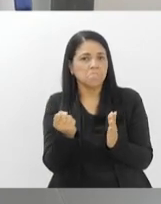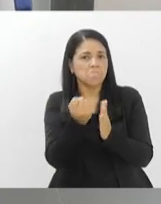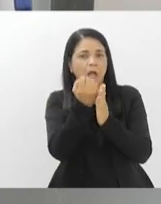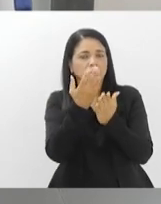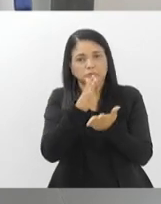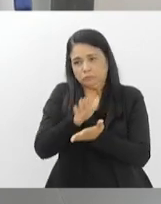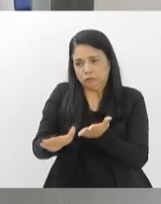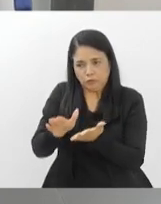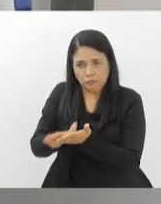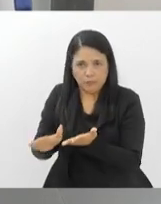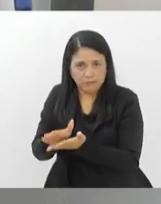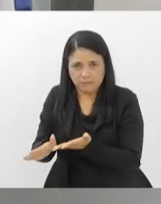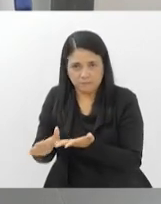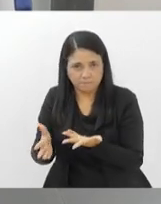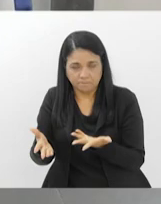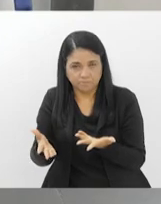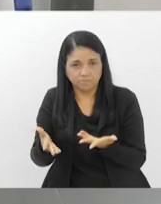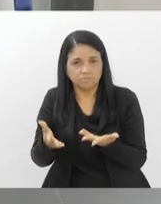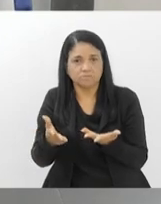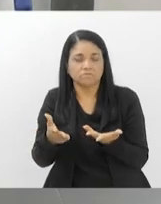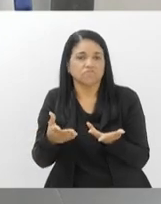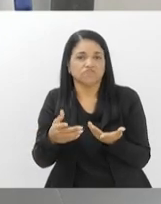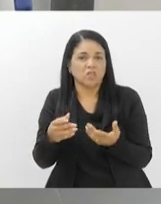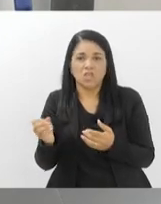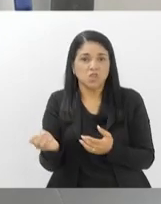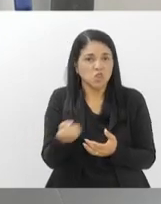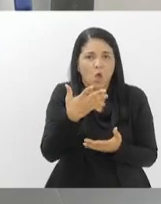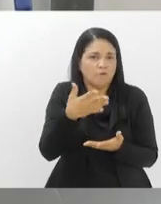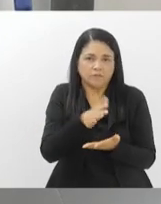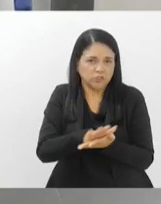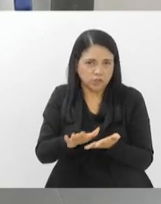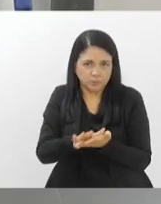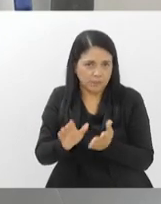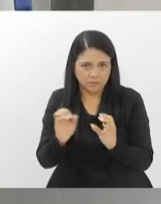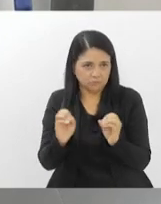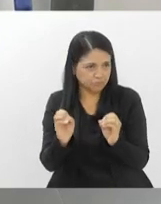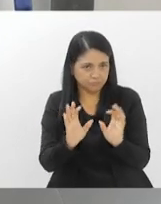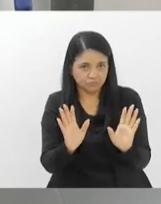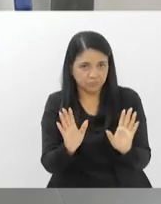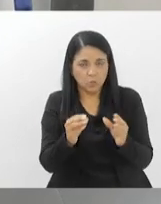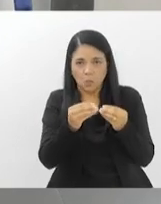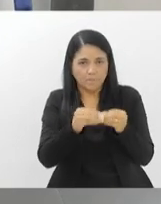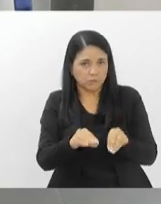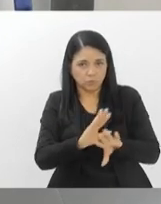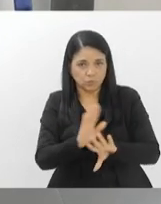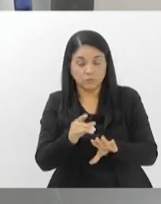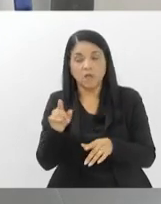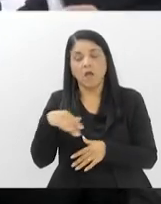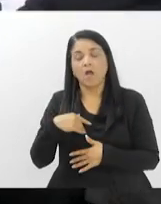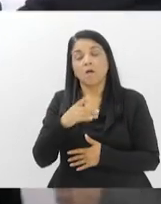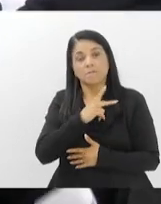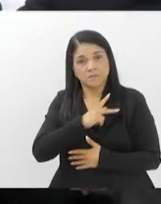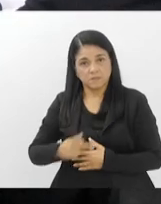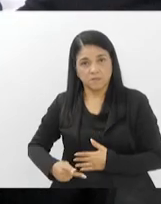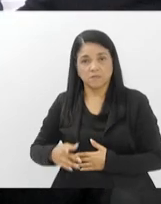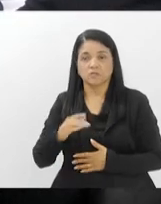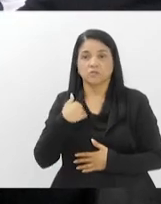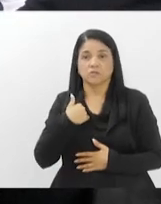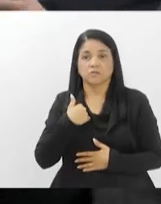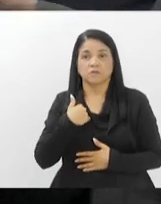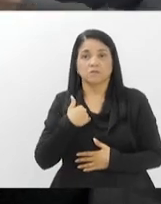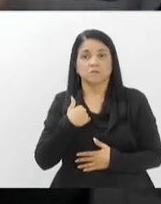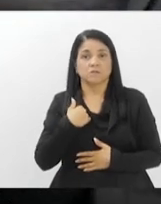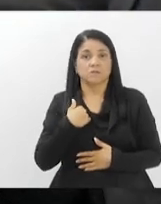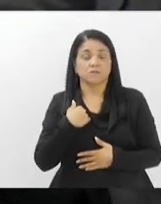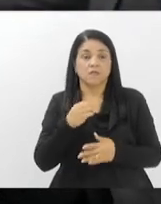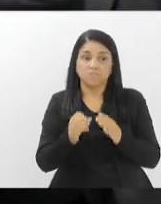orçamentário, é uma criação de despesa nova. Não, presidente, assim, uma observação, na realidade, não cria